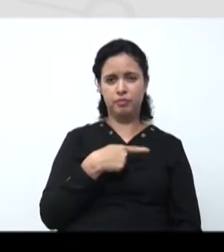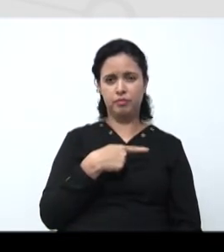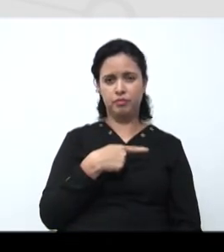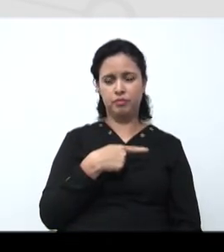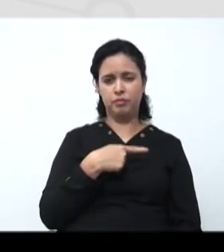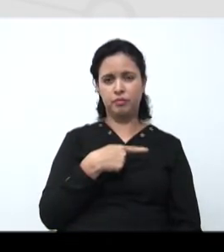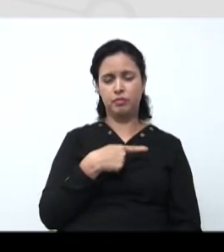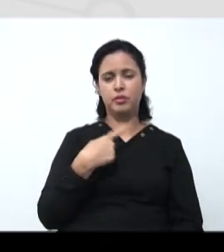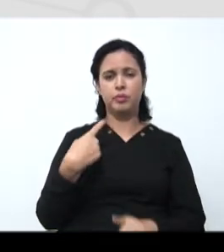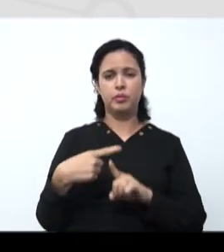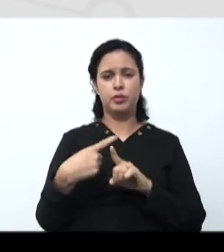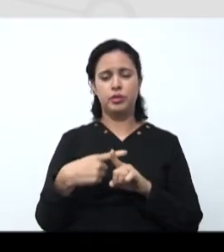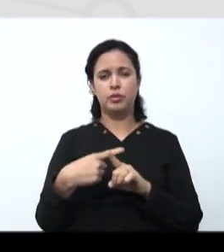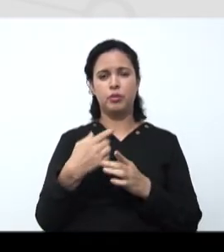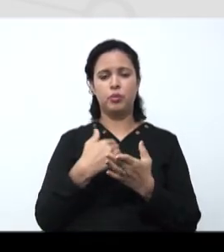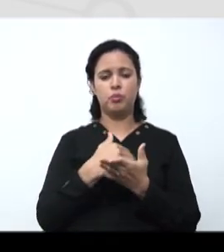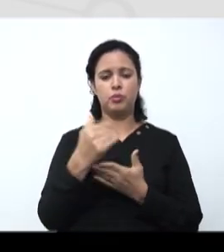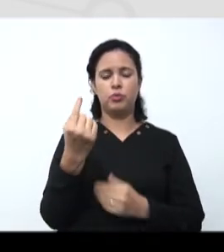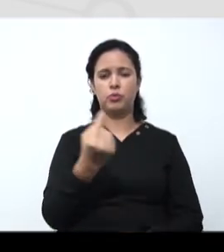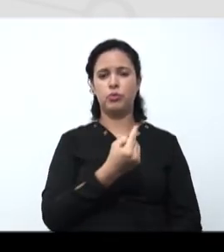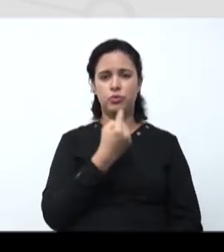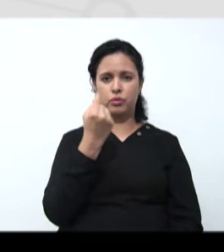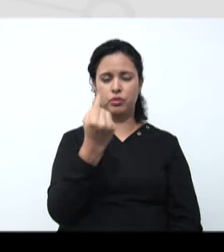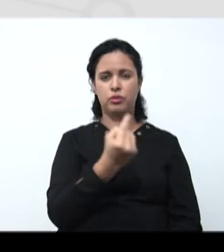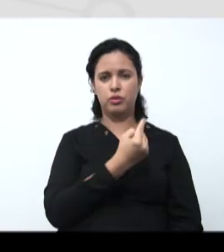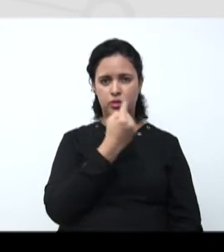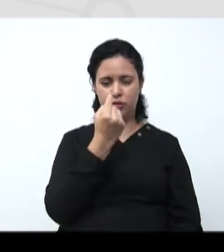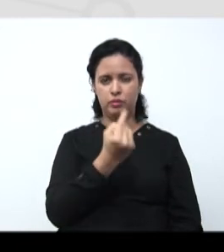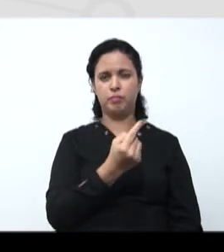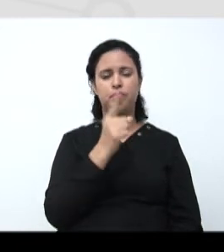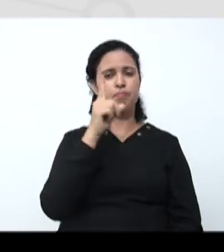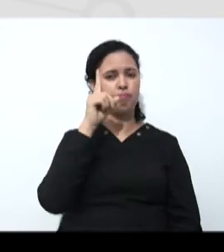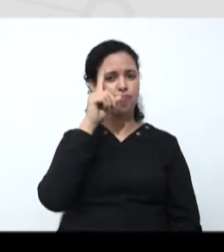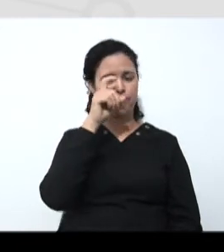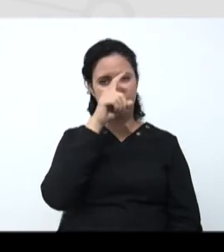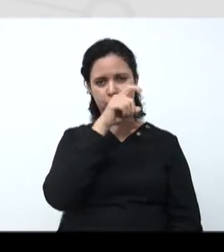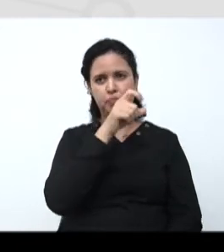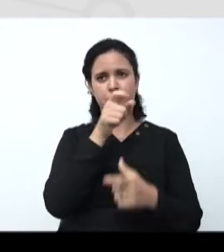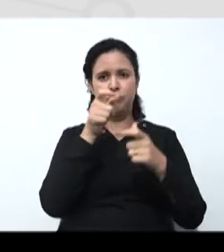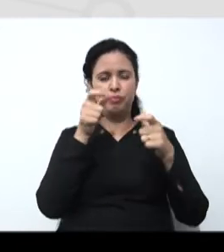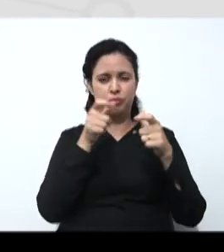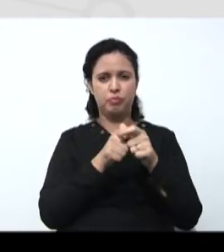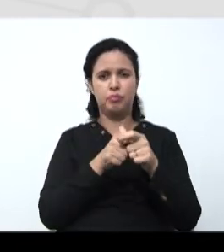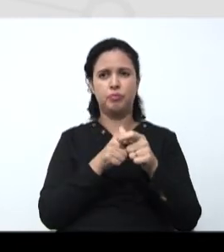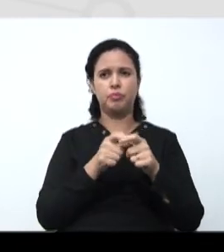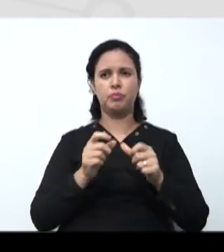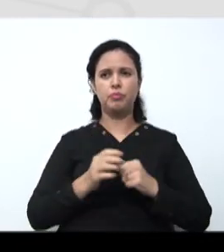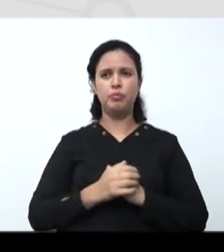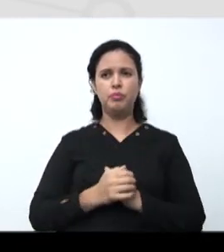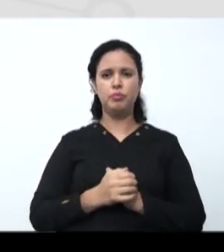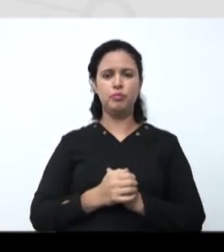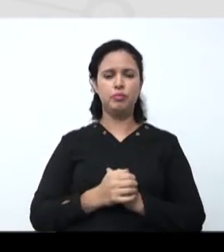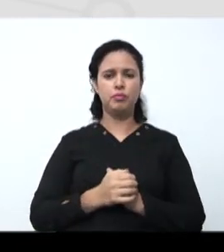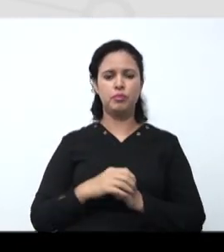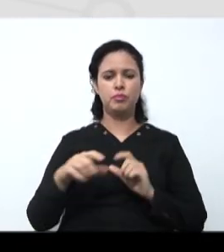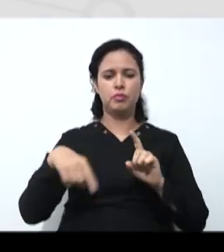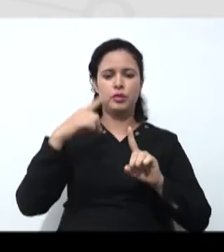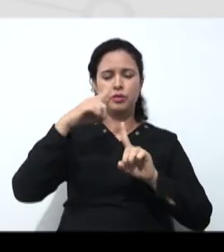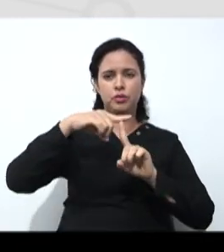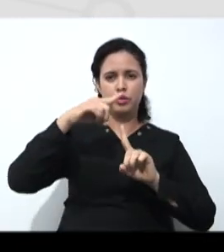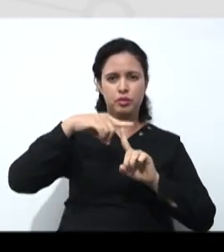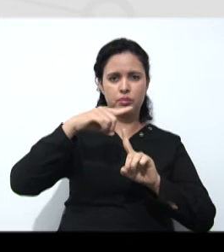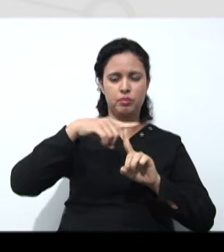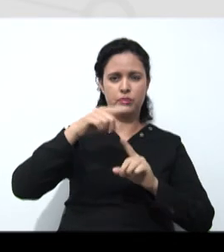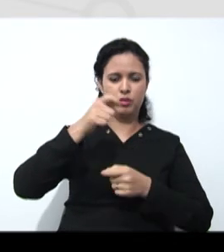independente. Porque ela começou o negócio sozinha e em condições bem limitadas mesmo, que a gente viu ali. E o tipo de negócio